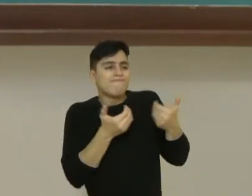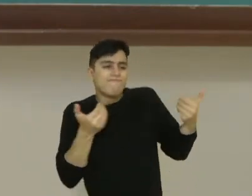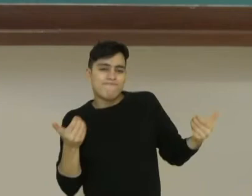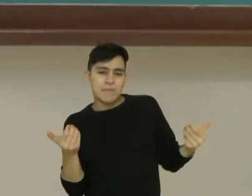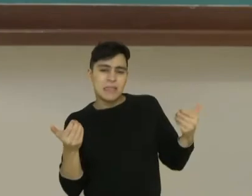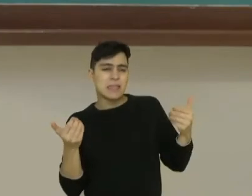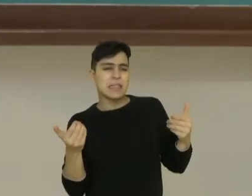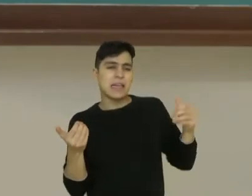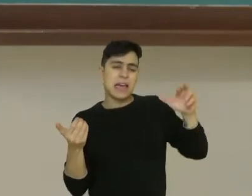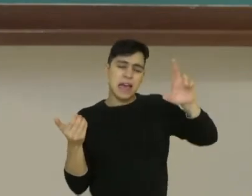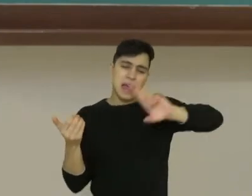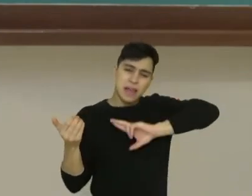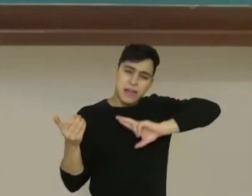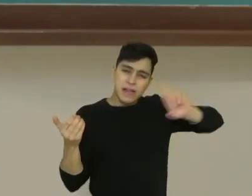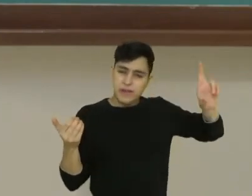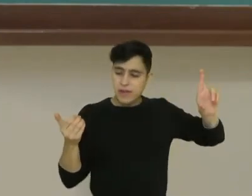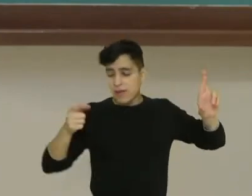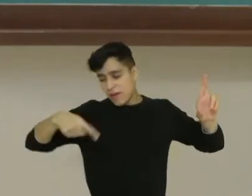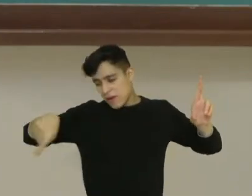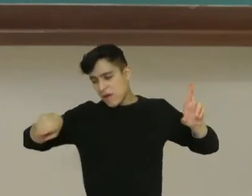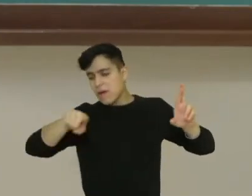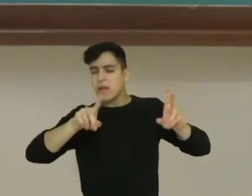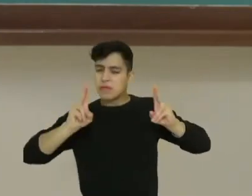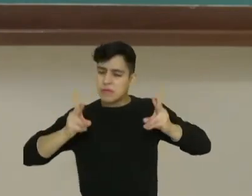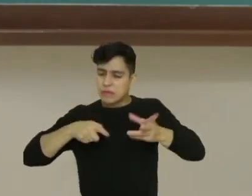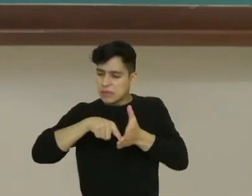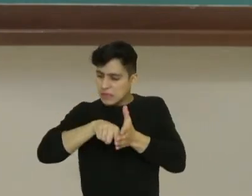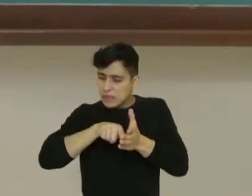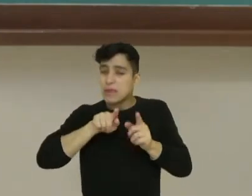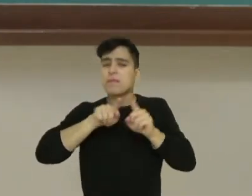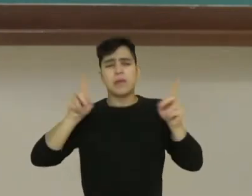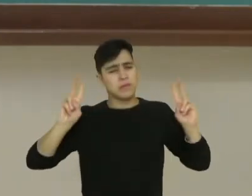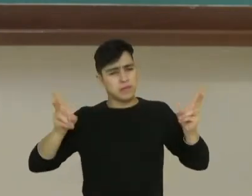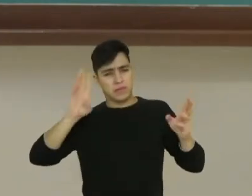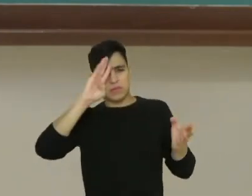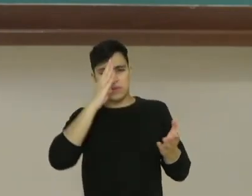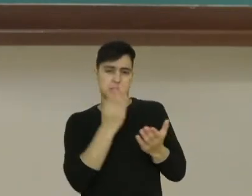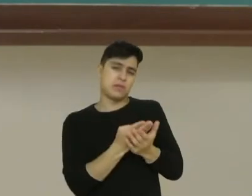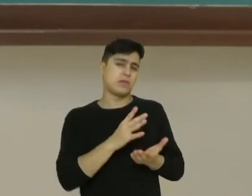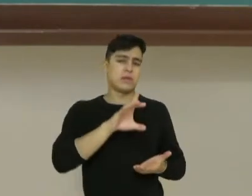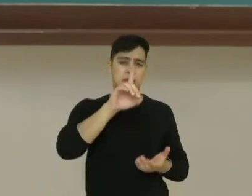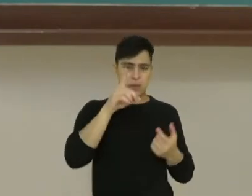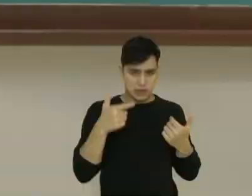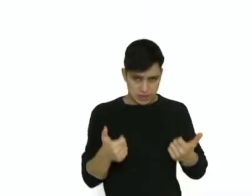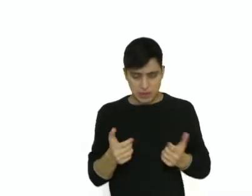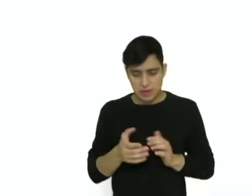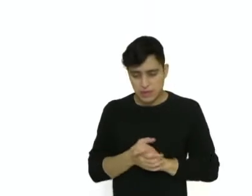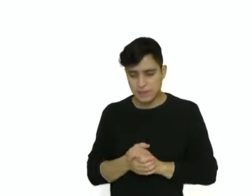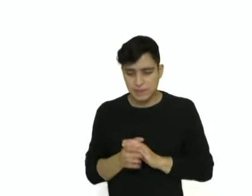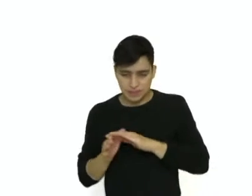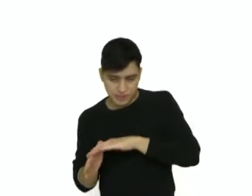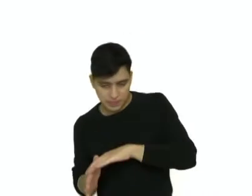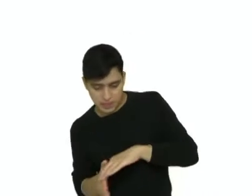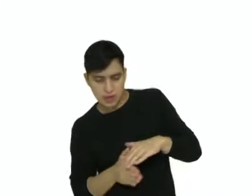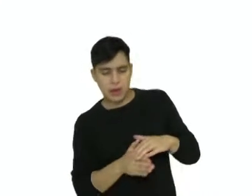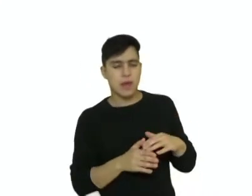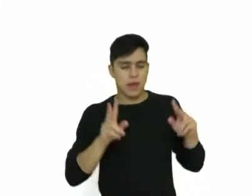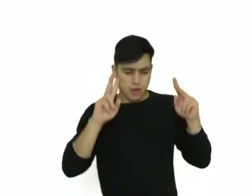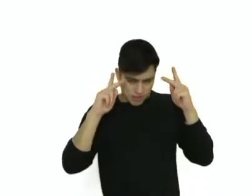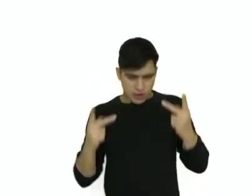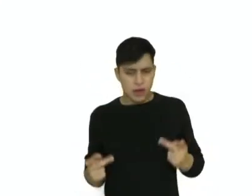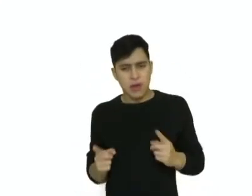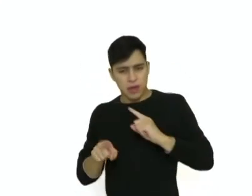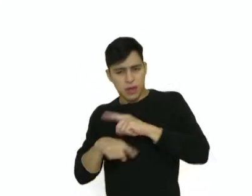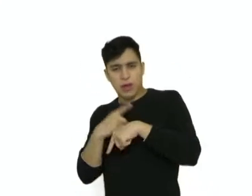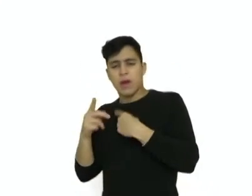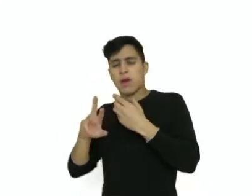melhor esse homem. E o humanismo vai preceder então o renascentismo. O pensamento humanista contribuiu